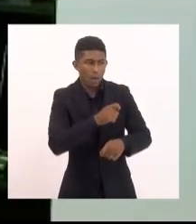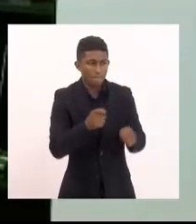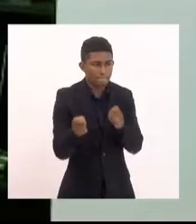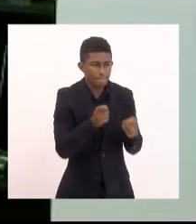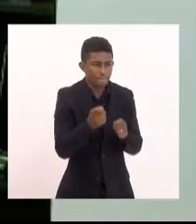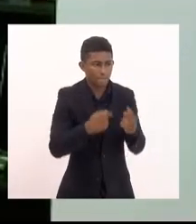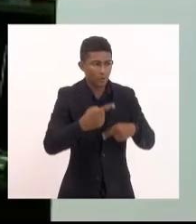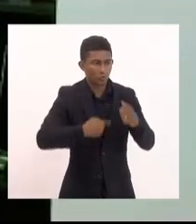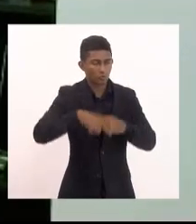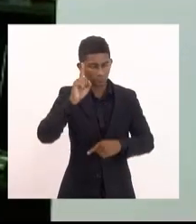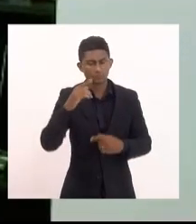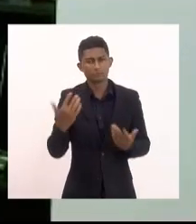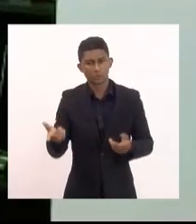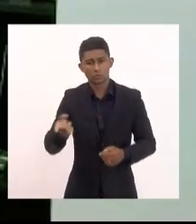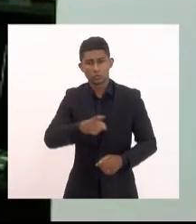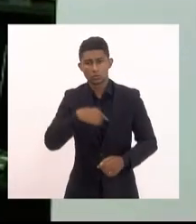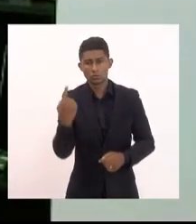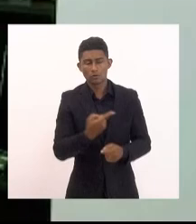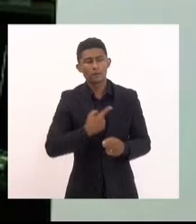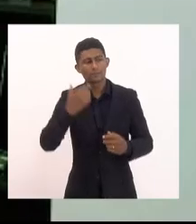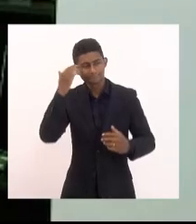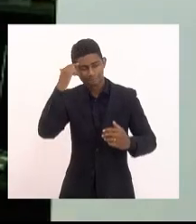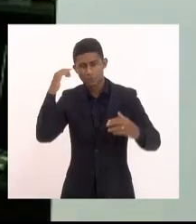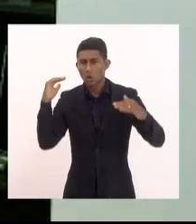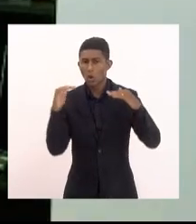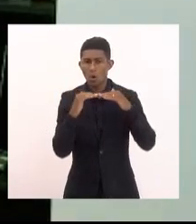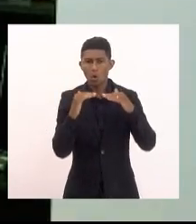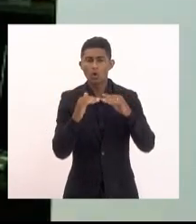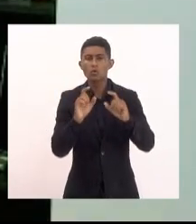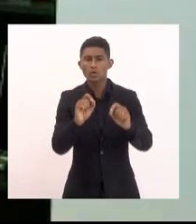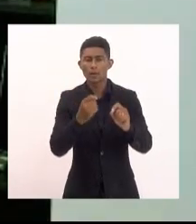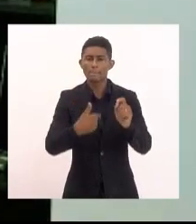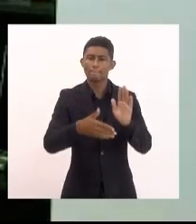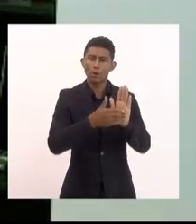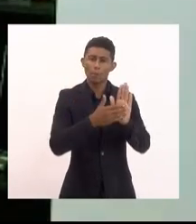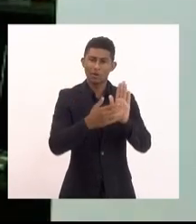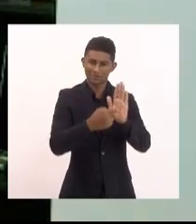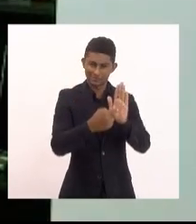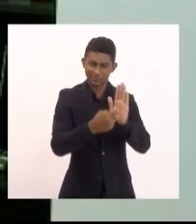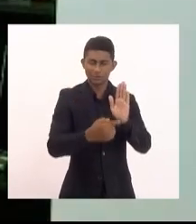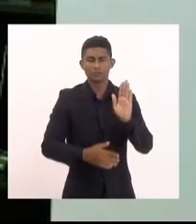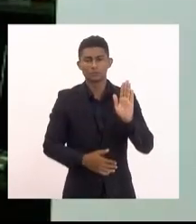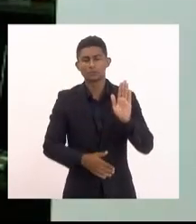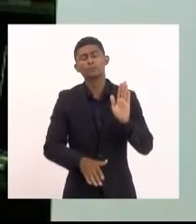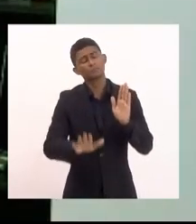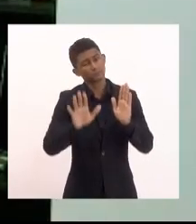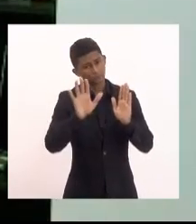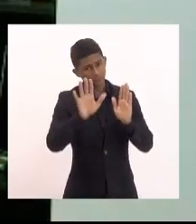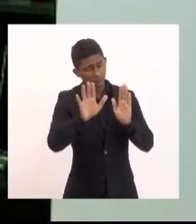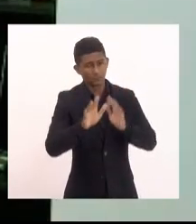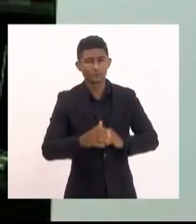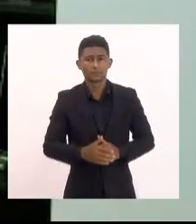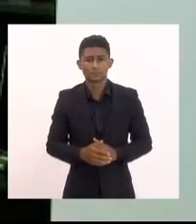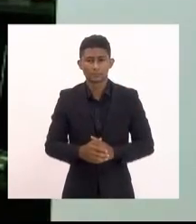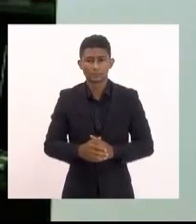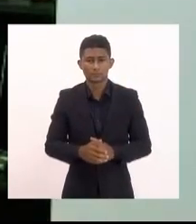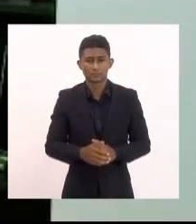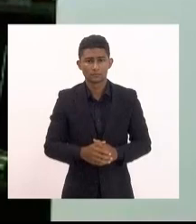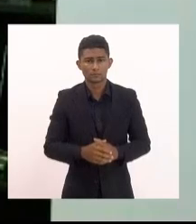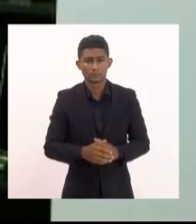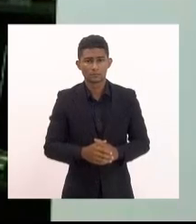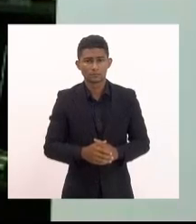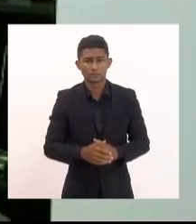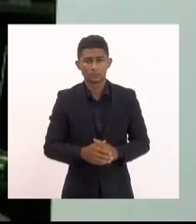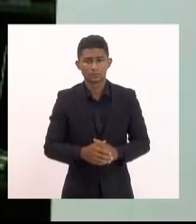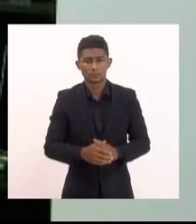Então, estamos concordando com a proposta em discussão. Entretanto, senhor presidente, não